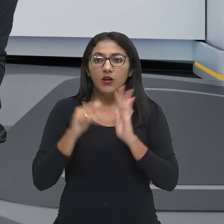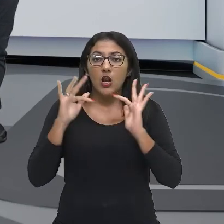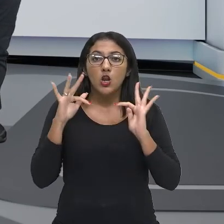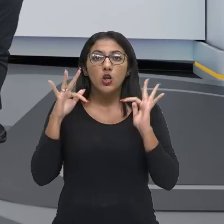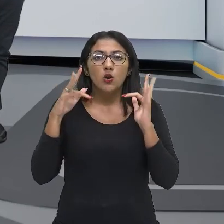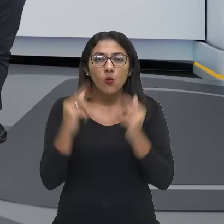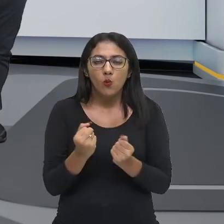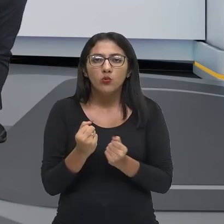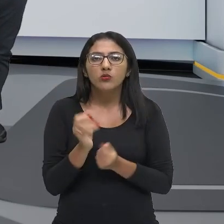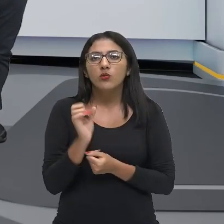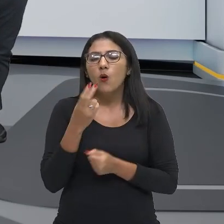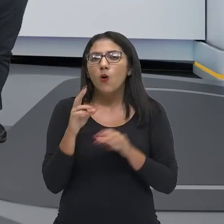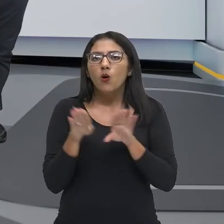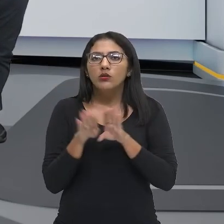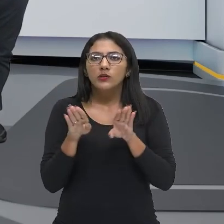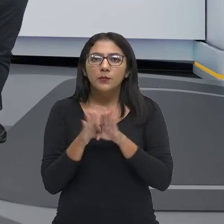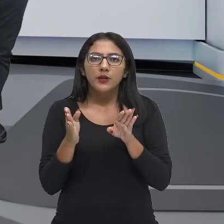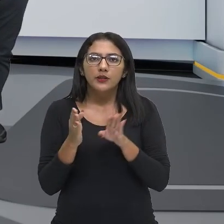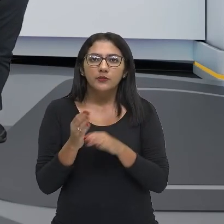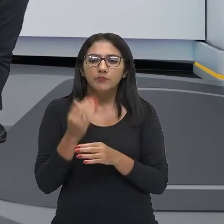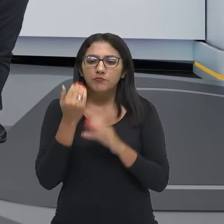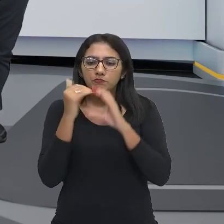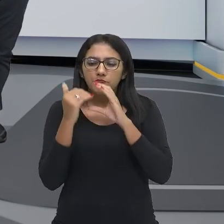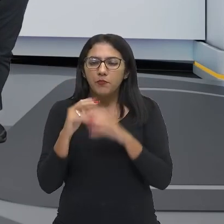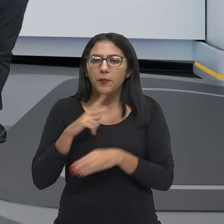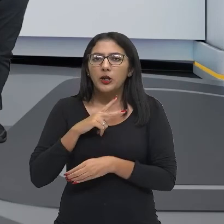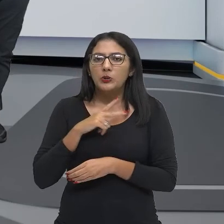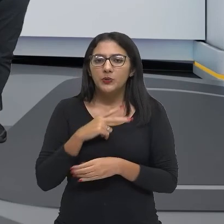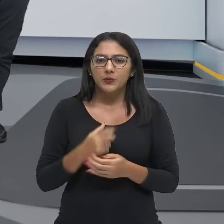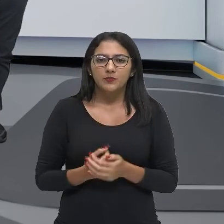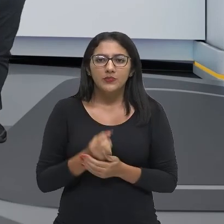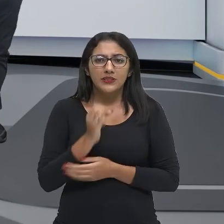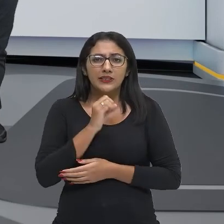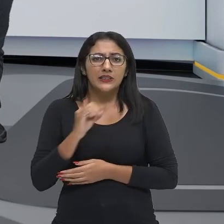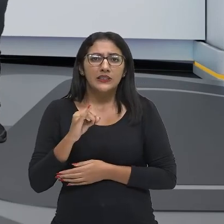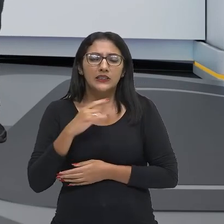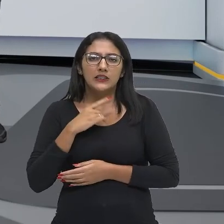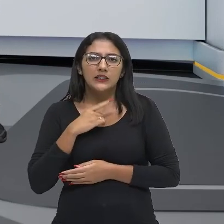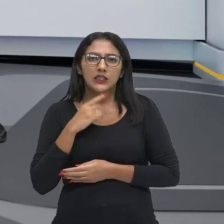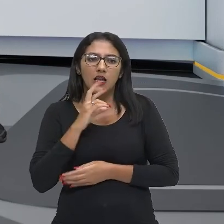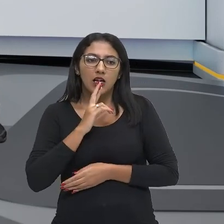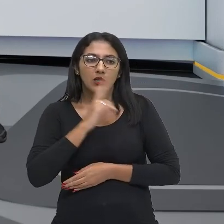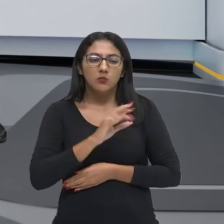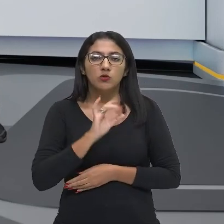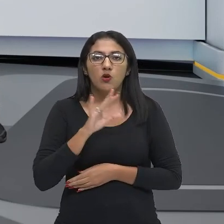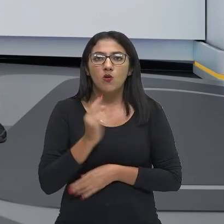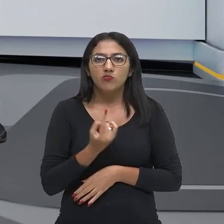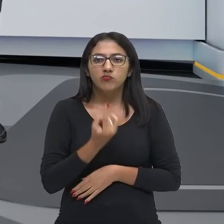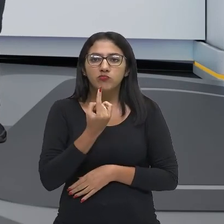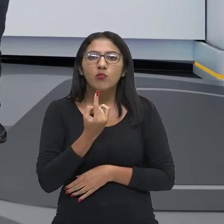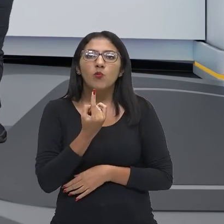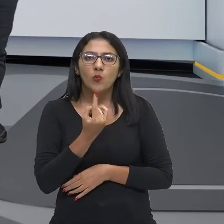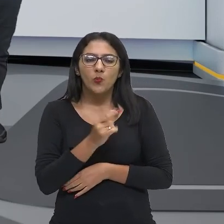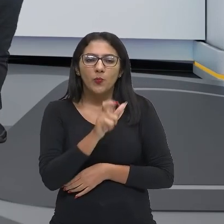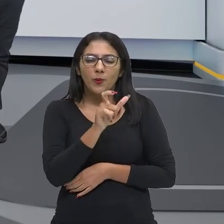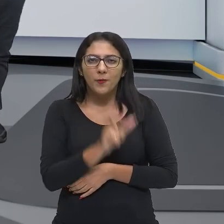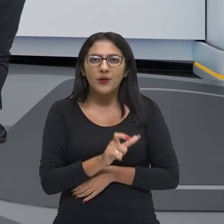conter alguma informação de cunho pessoal. Se for esse caso, direcione a resposta do e-mail apenas